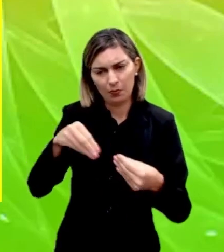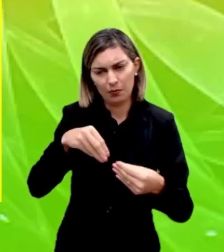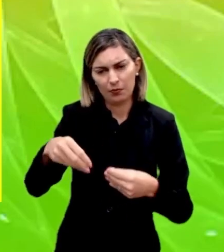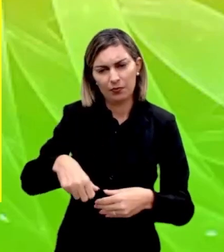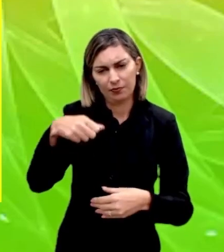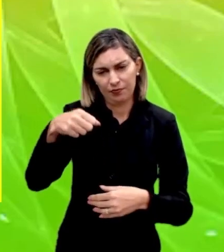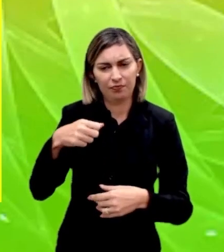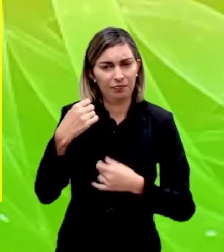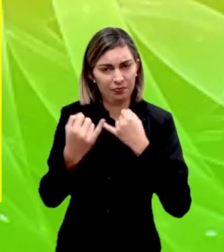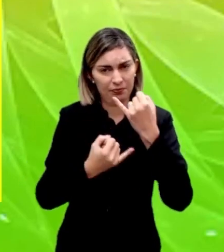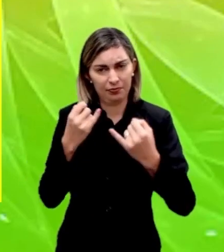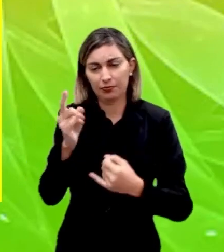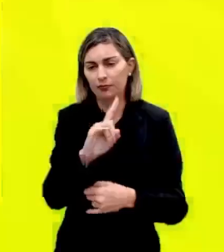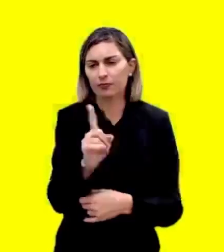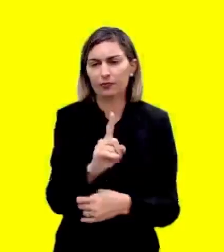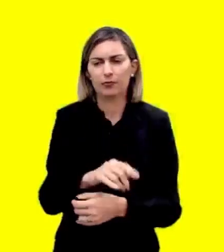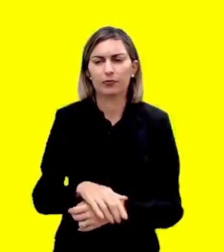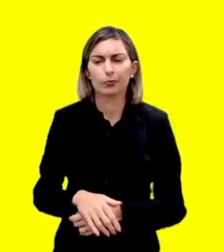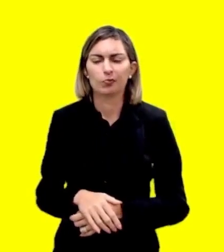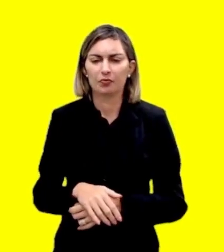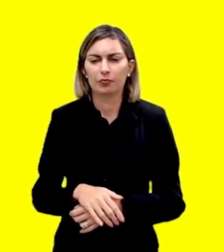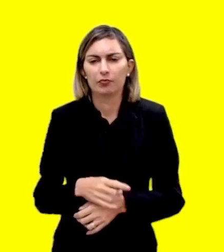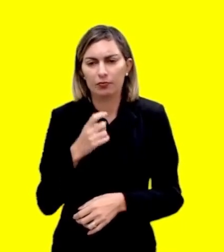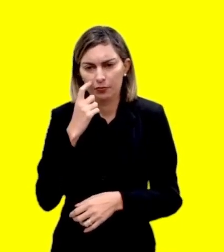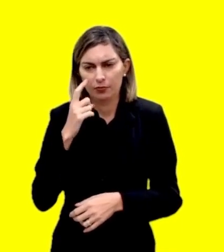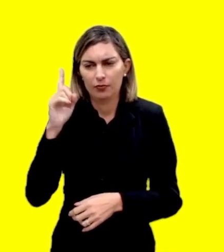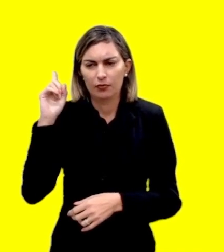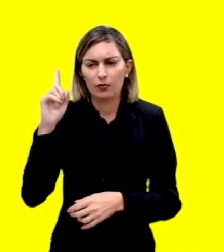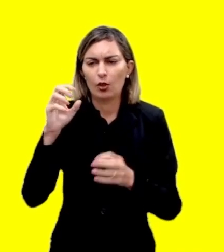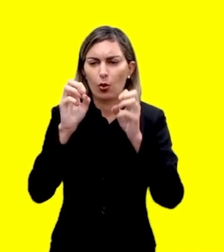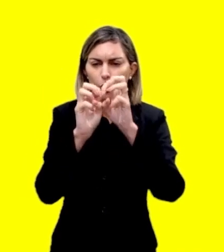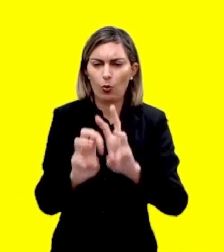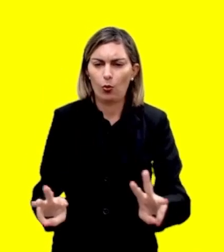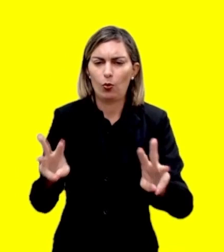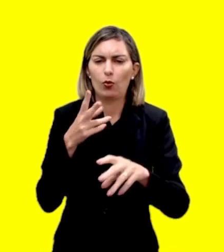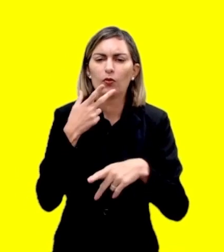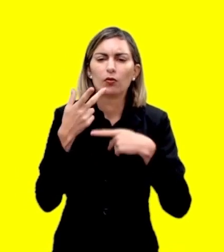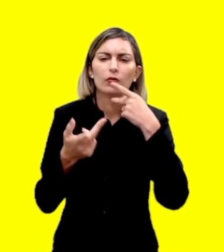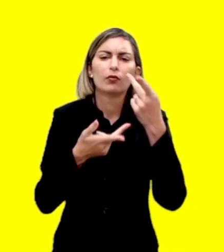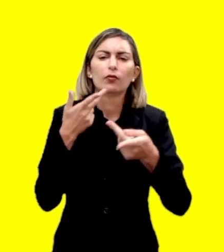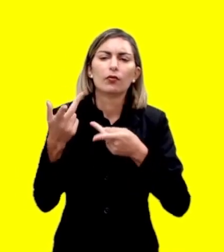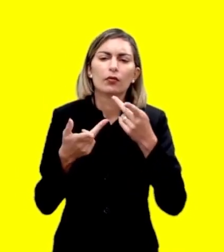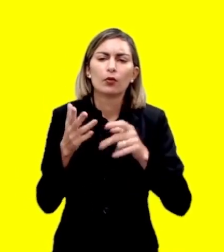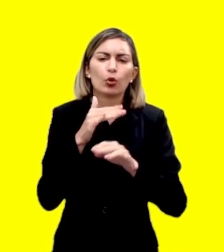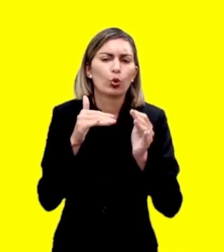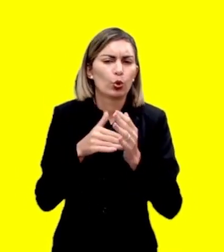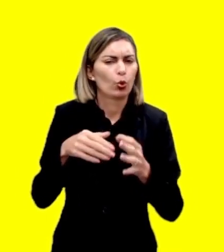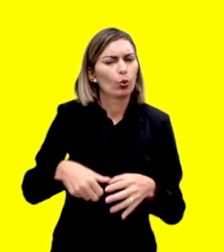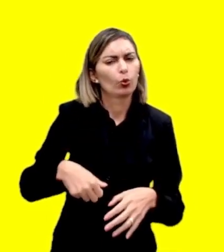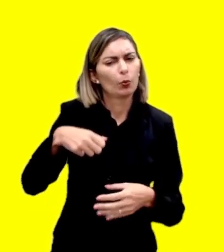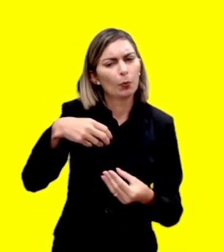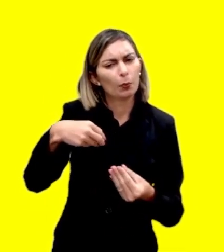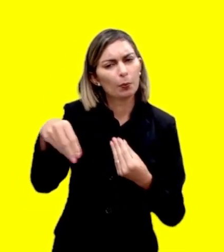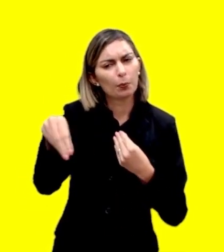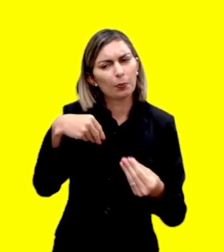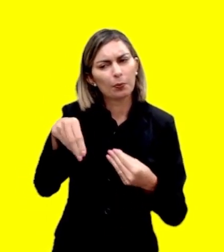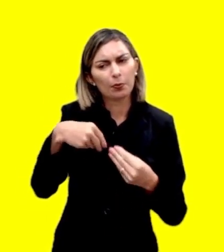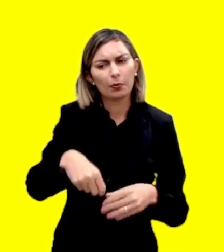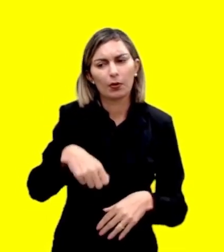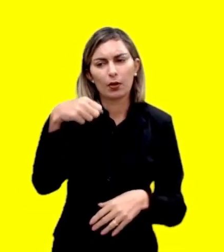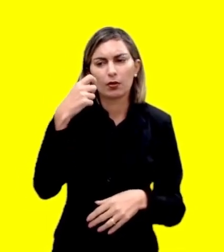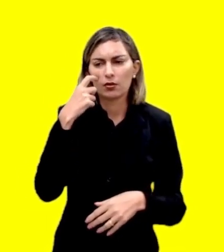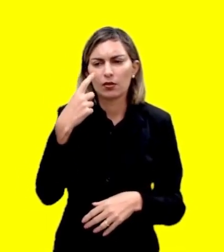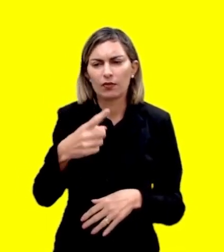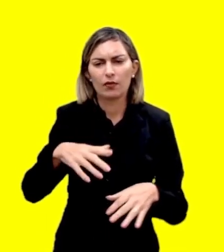uma situação dessa, né? A ONU diz o seguinte: todo plástico que você vê na